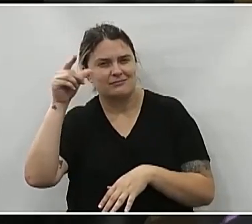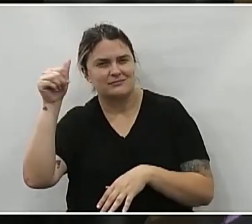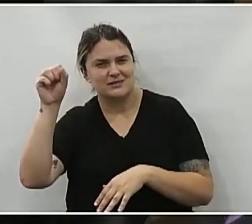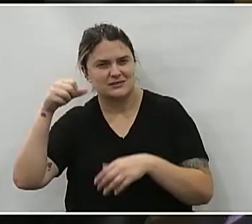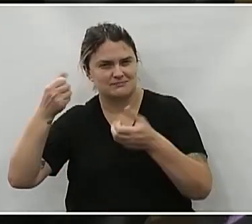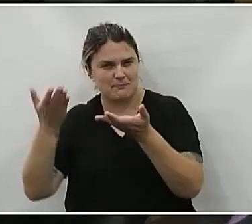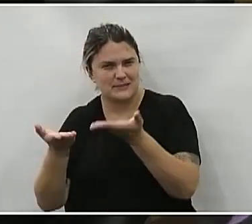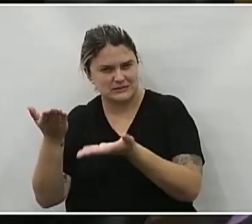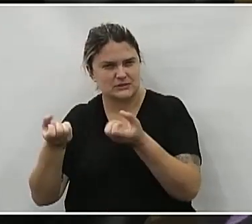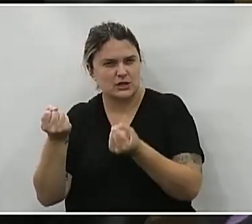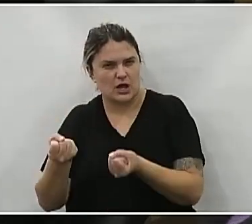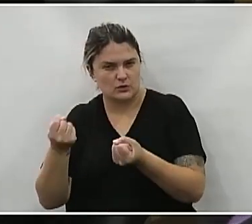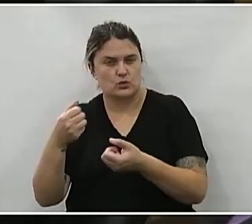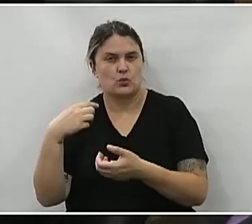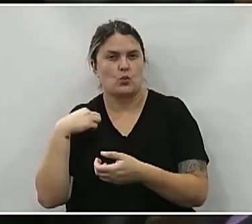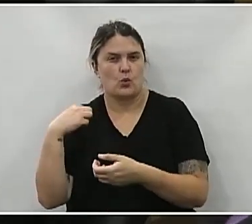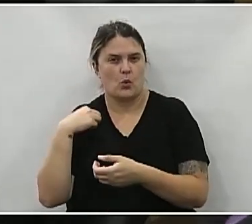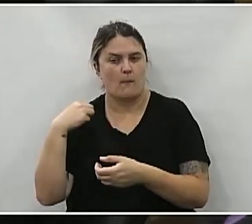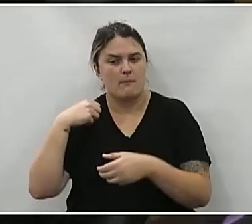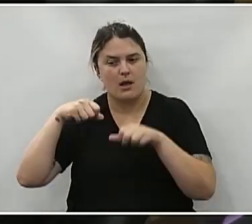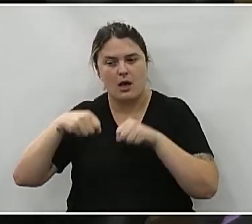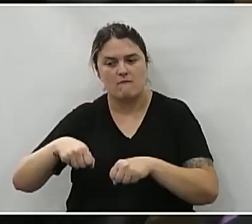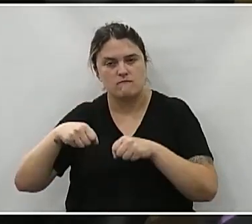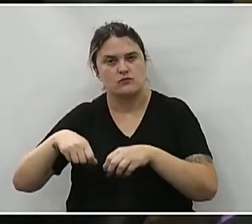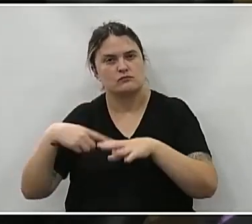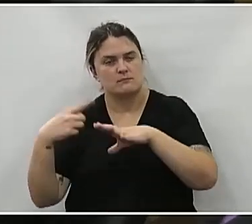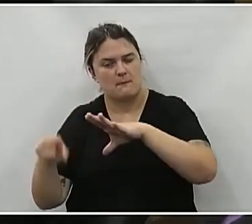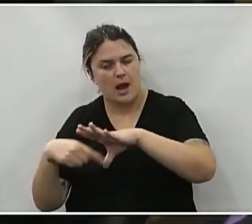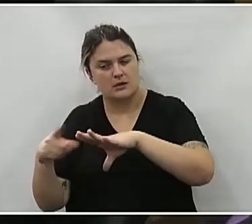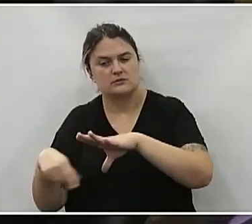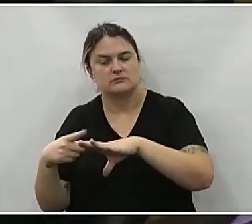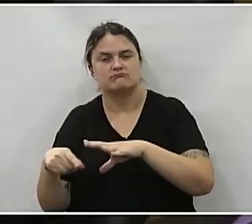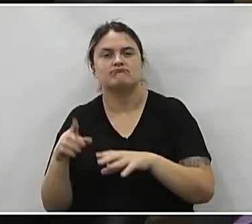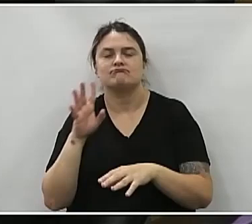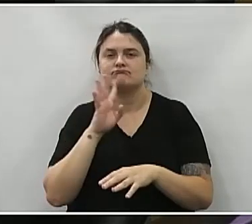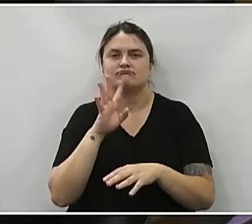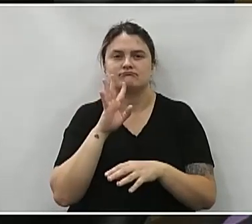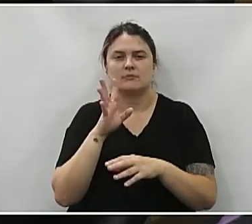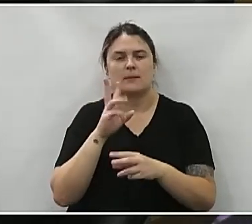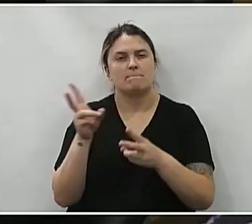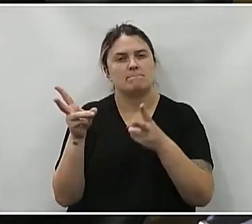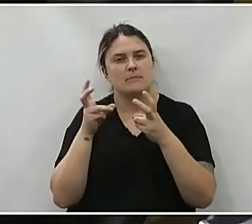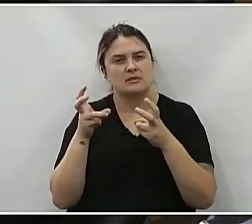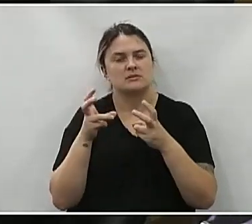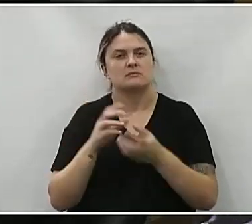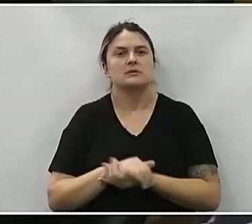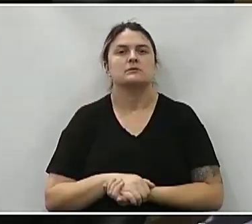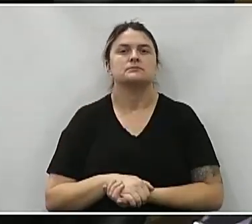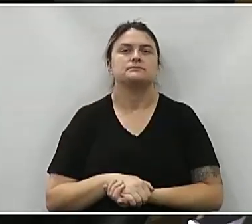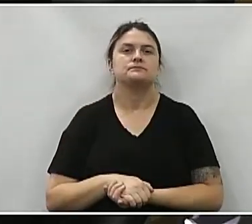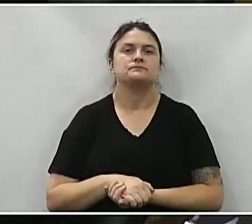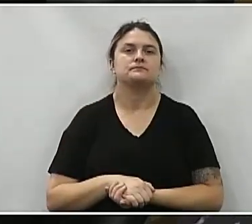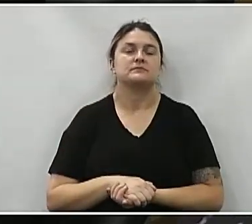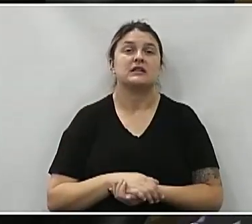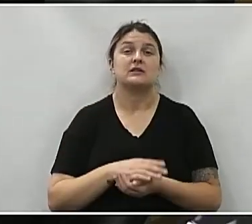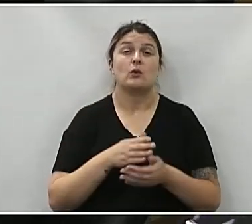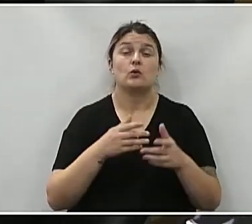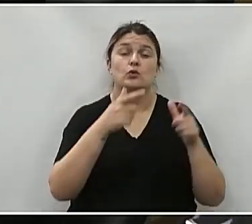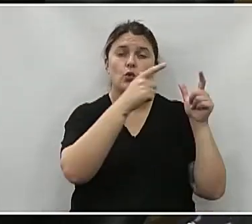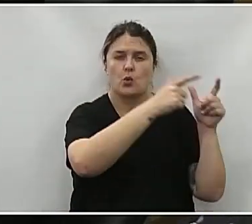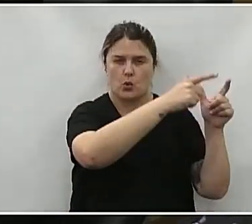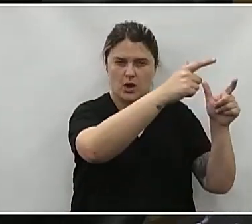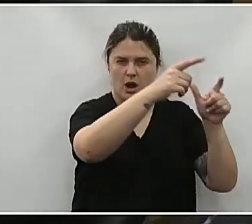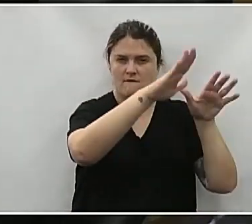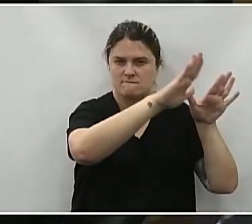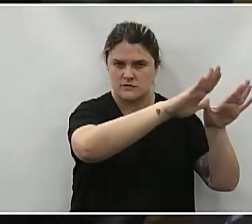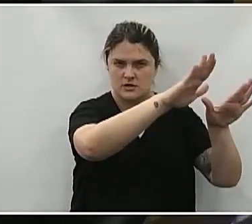dias então Eh foi uma uma questão bem bem bacana porque a gente eh via a necessidade tanto nos abrigos como as pessoas